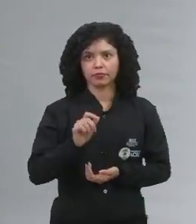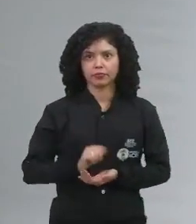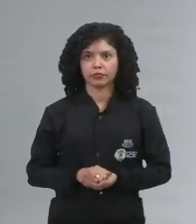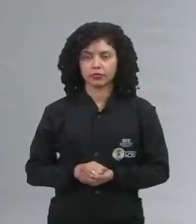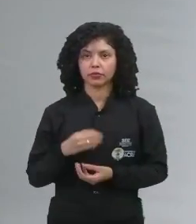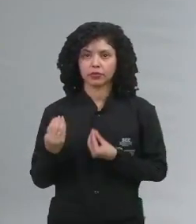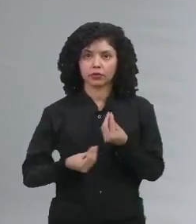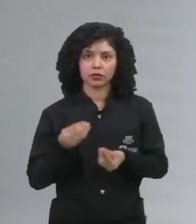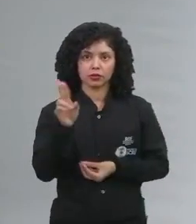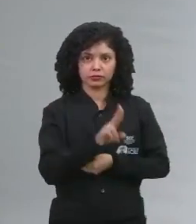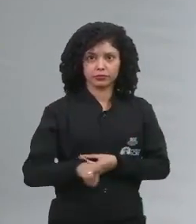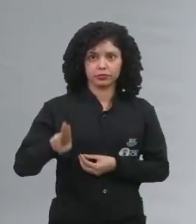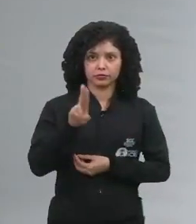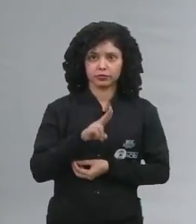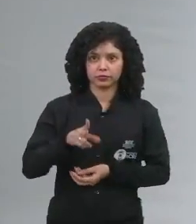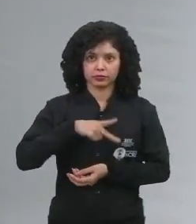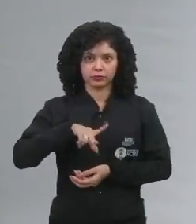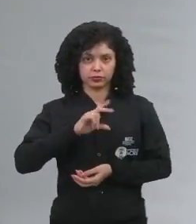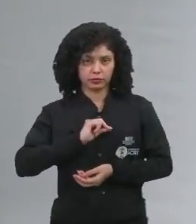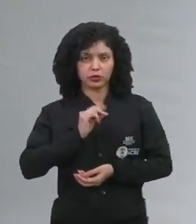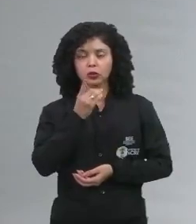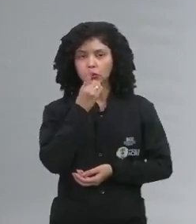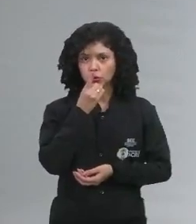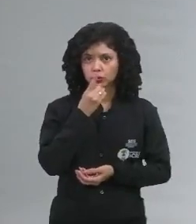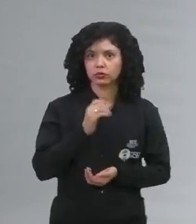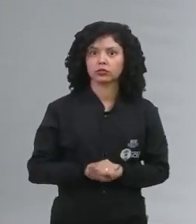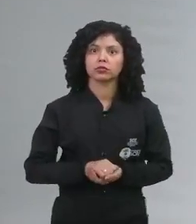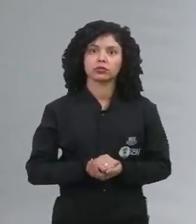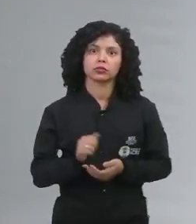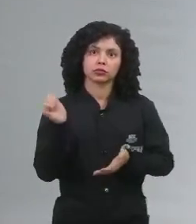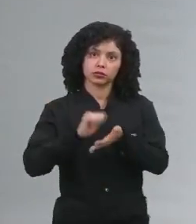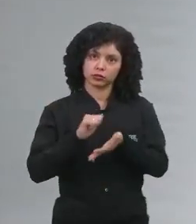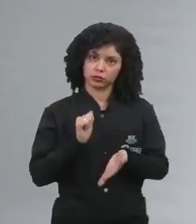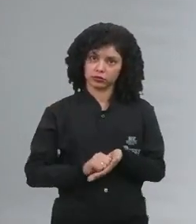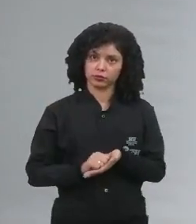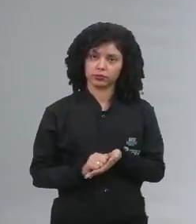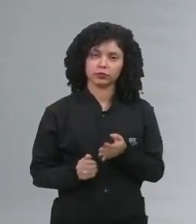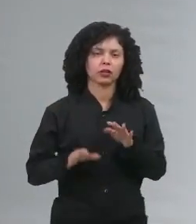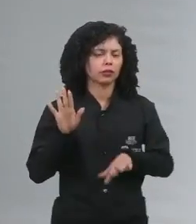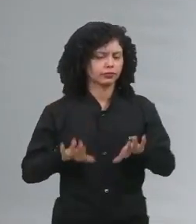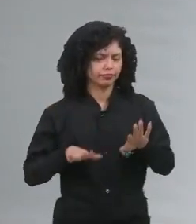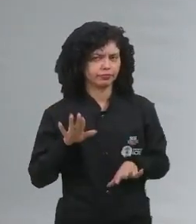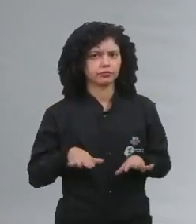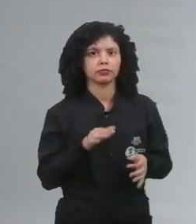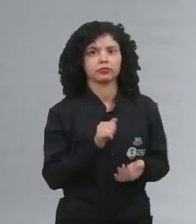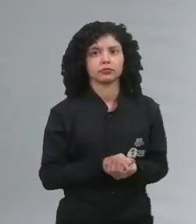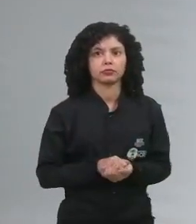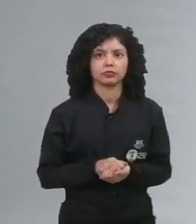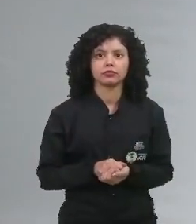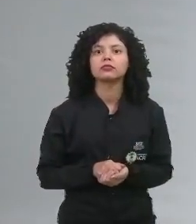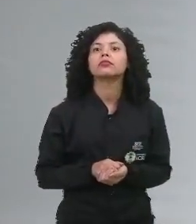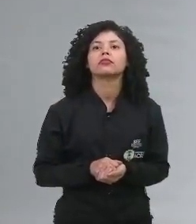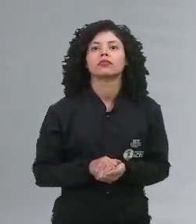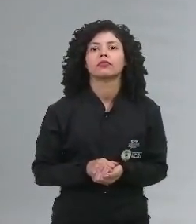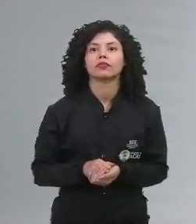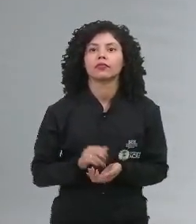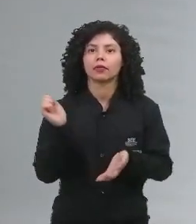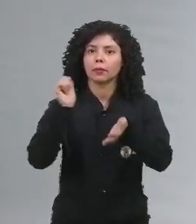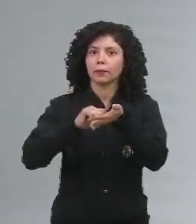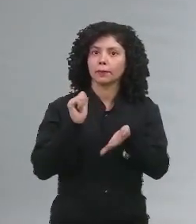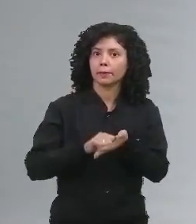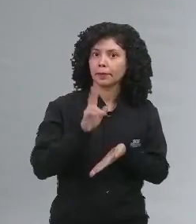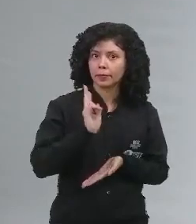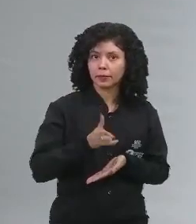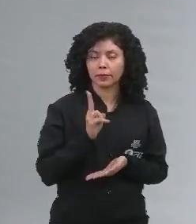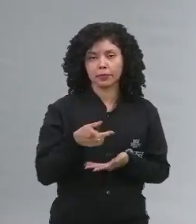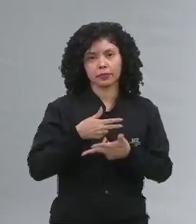como utilizam muito o português coloquial no seu dia a dia, na hora de escrever um texto, às vezes, eles findam que escrevem da